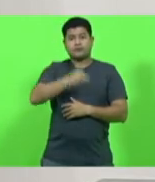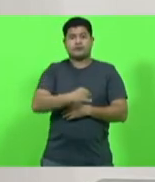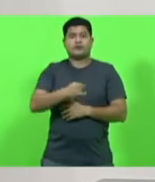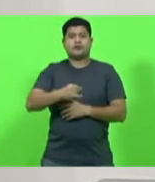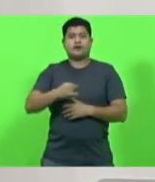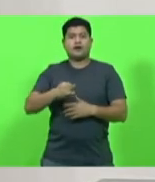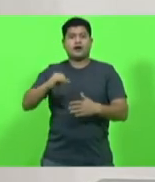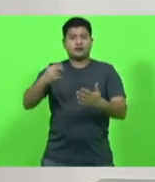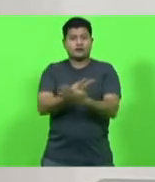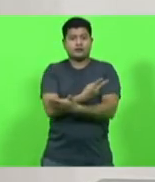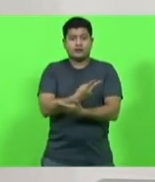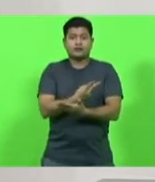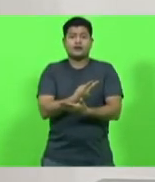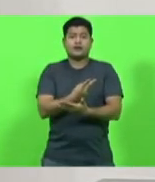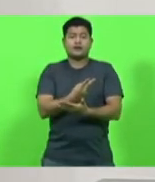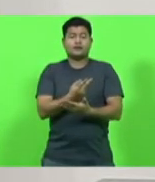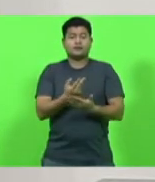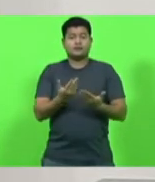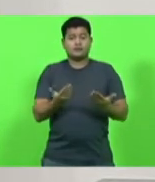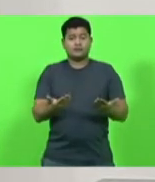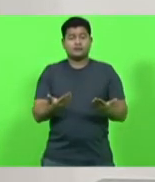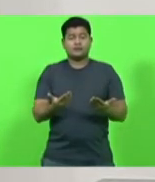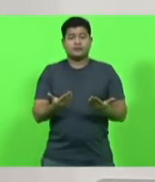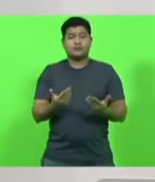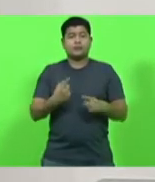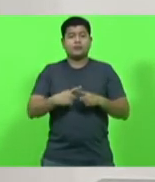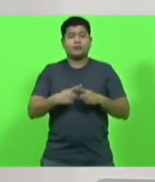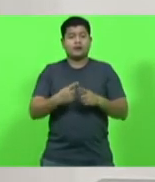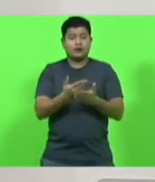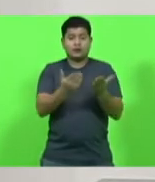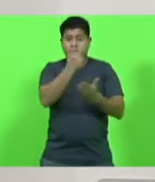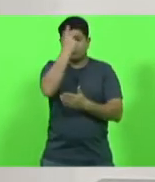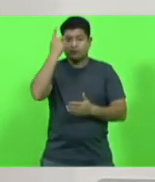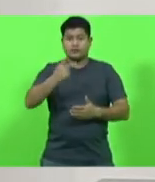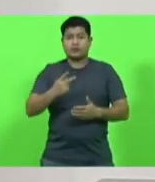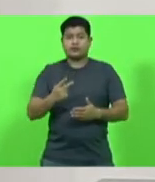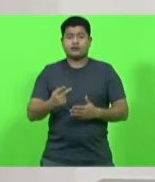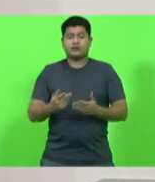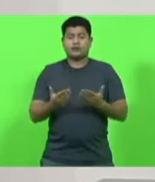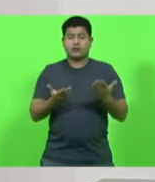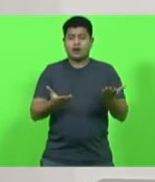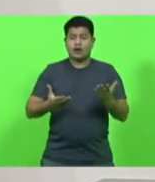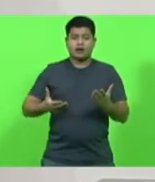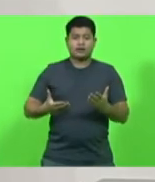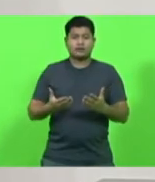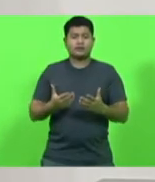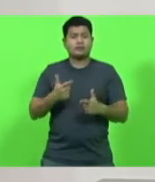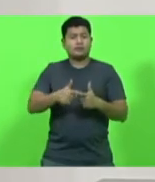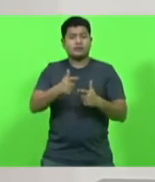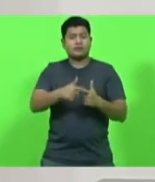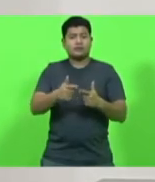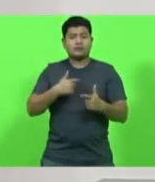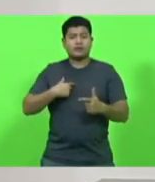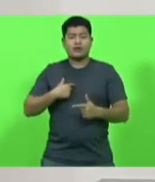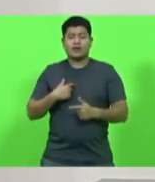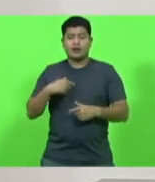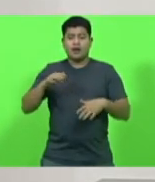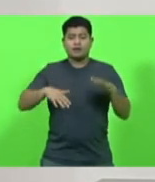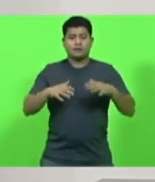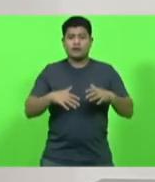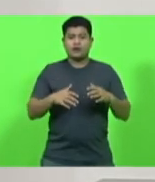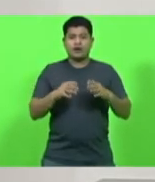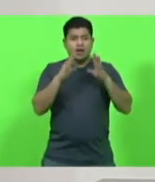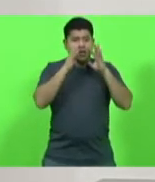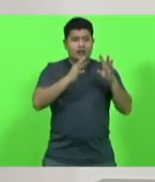estas pessoas, senhor presidente, absolutamente não têm voz. Eu conheci casos,